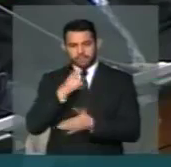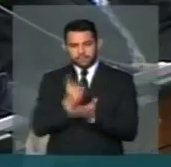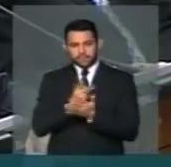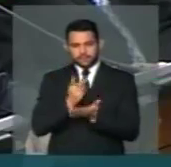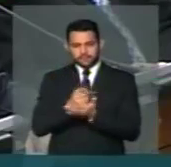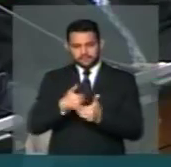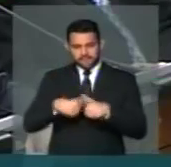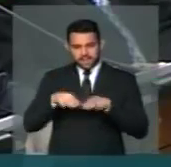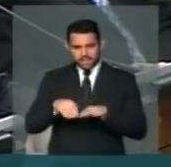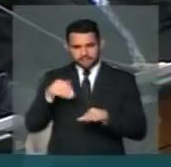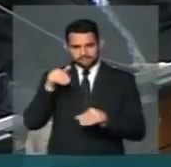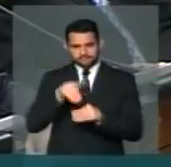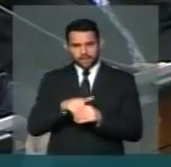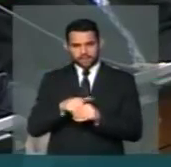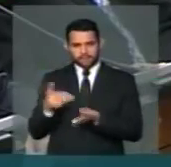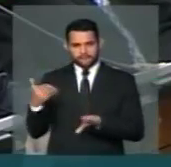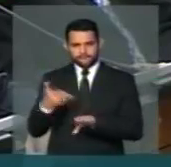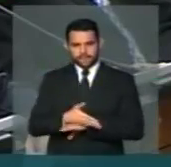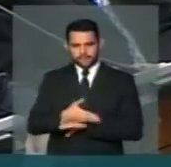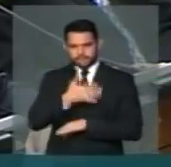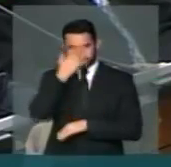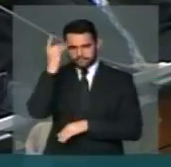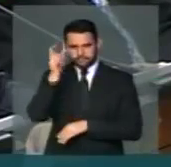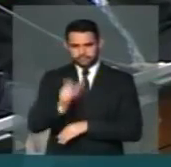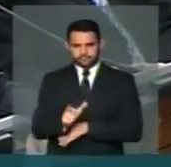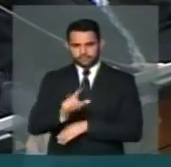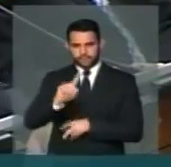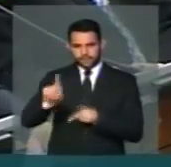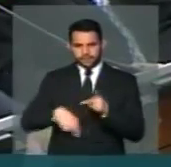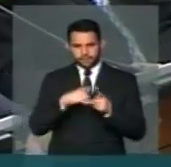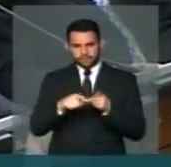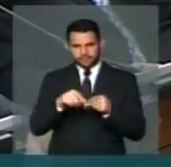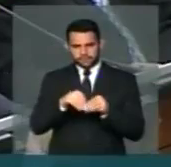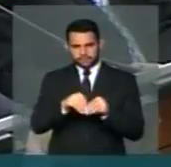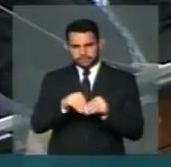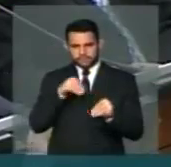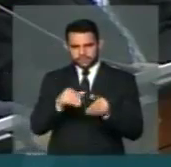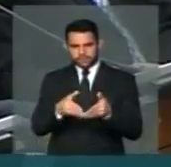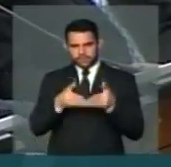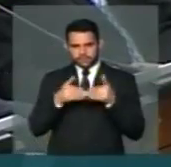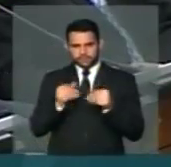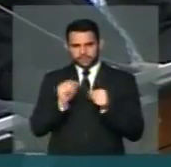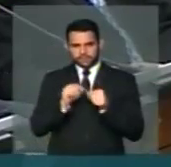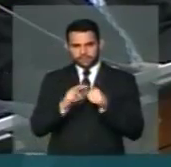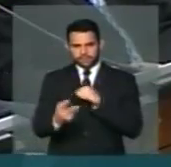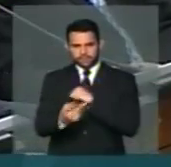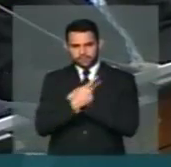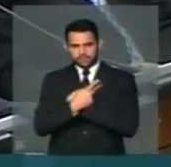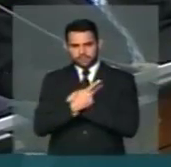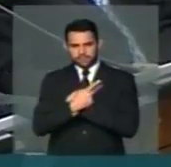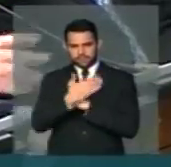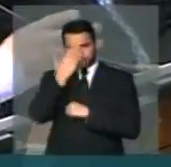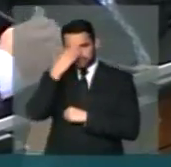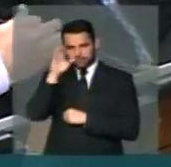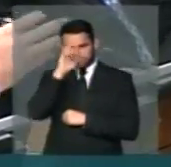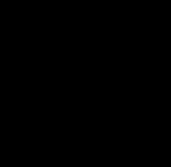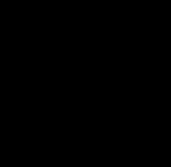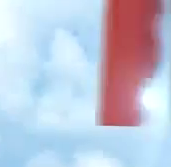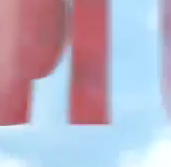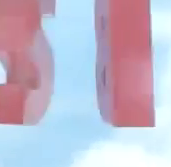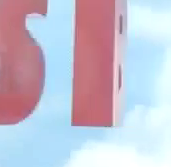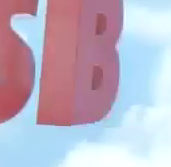na CPI até aguardar a vinda desse cidadão. E depois disso, eu vou pedir licença para que eu possa fazer a minha defesa. Era só isso, senhor presidente.